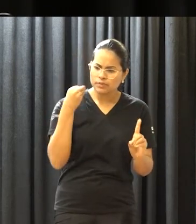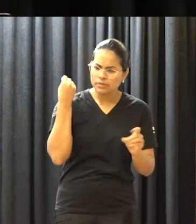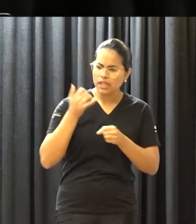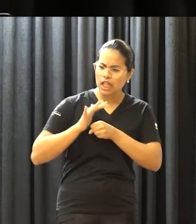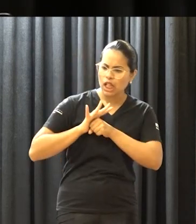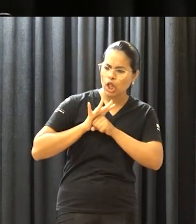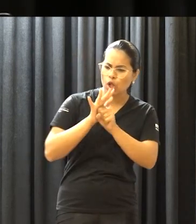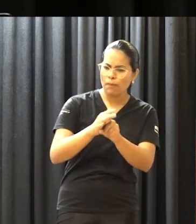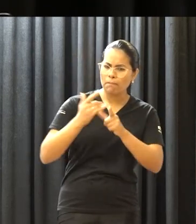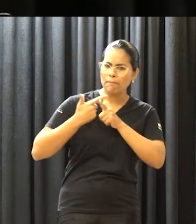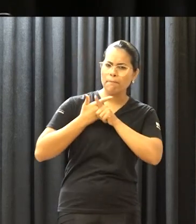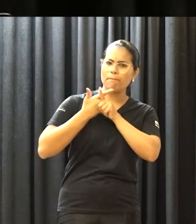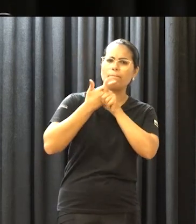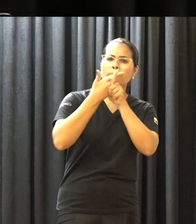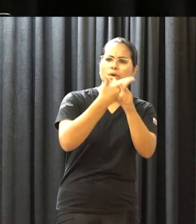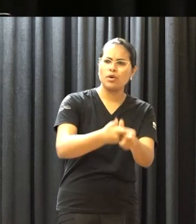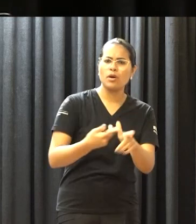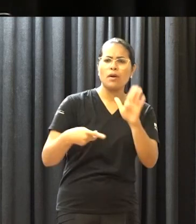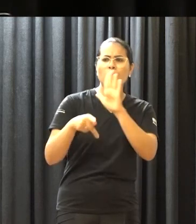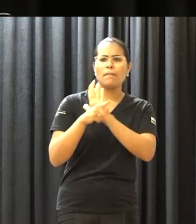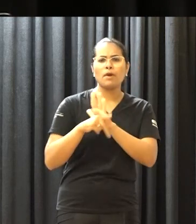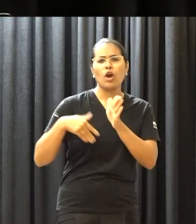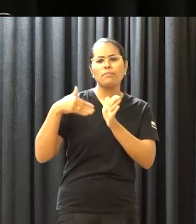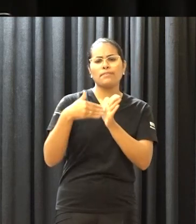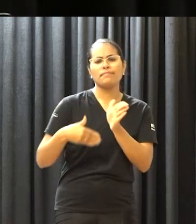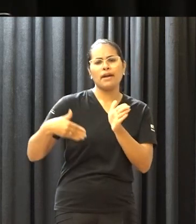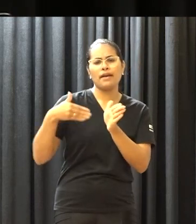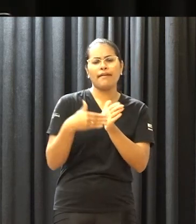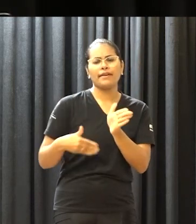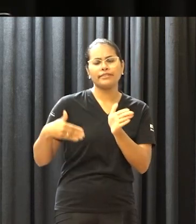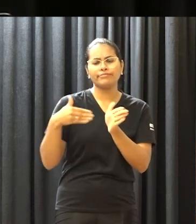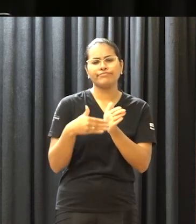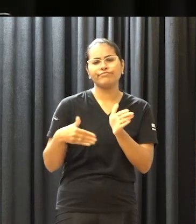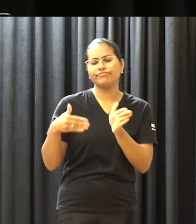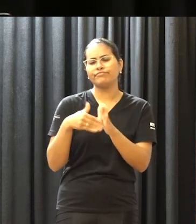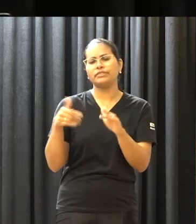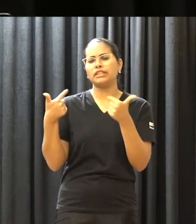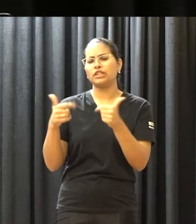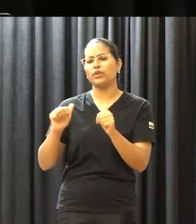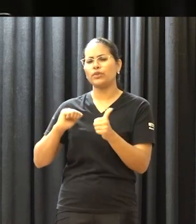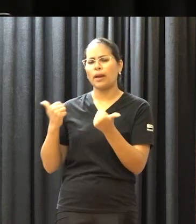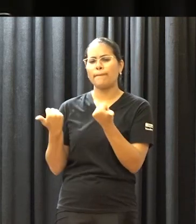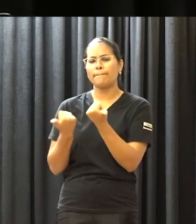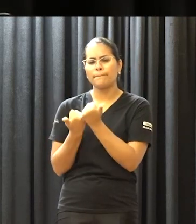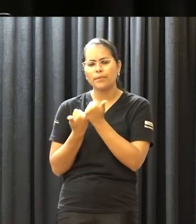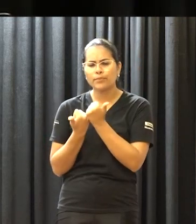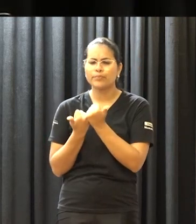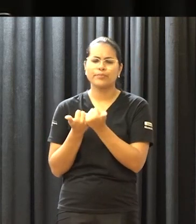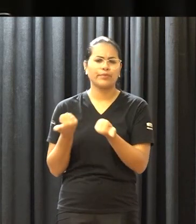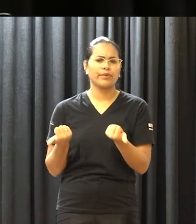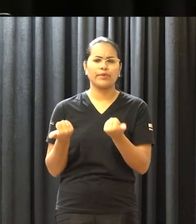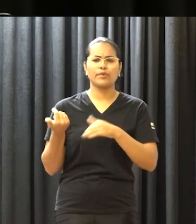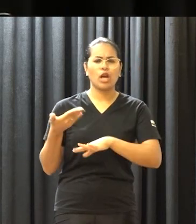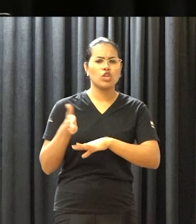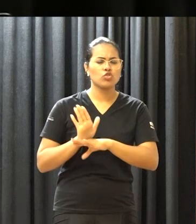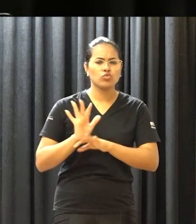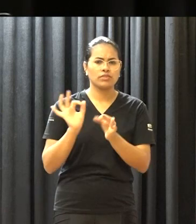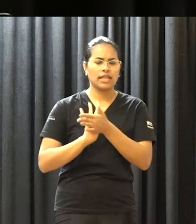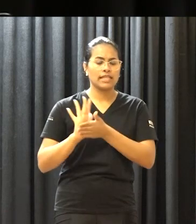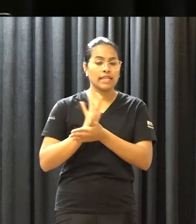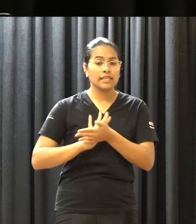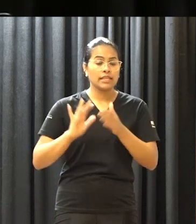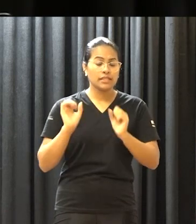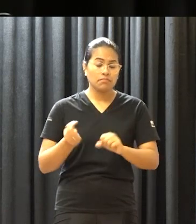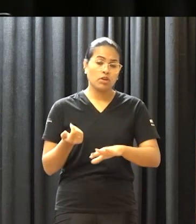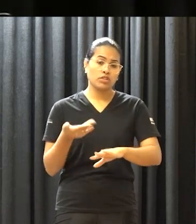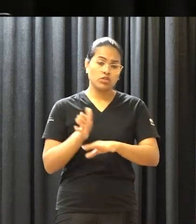opressiva pela existência de barreiras e ausência de suportes e apoios que possam contribuir para que as pessoas